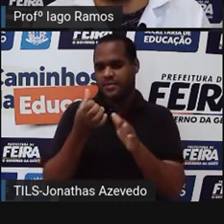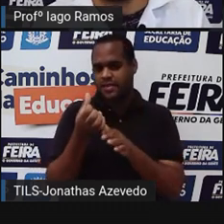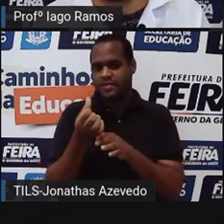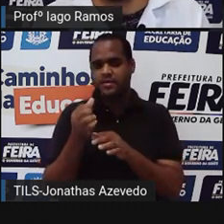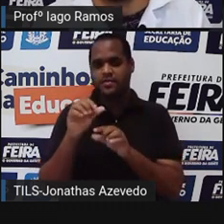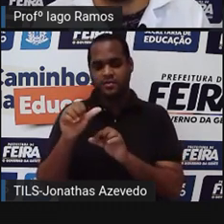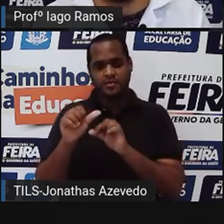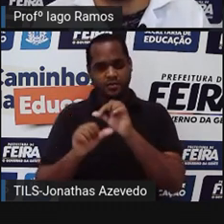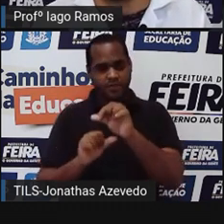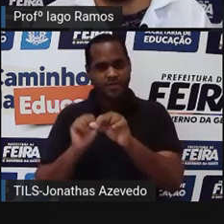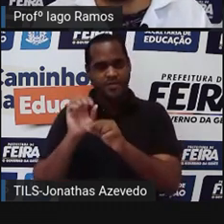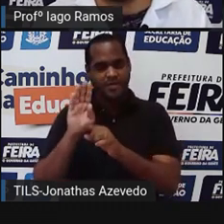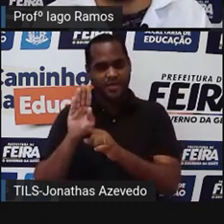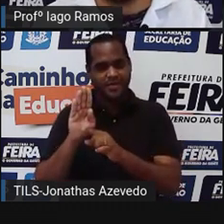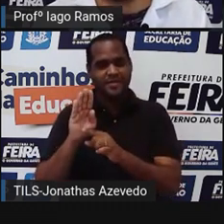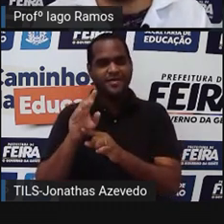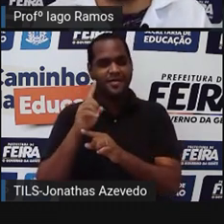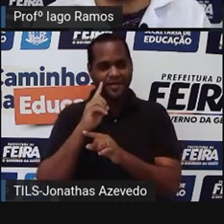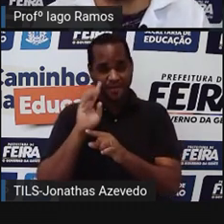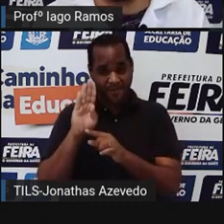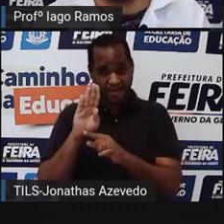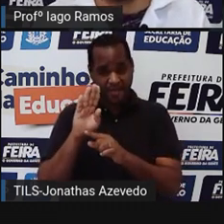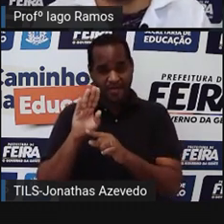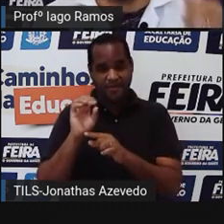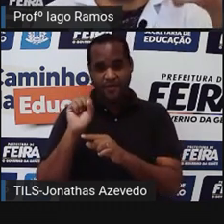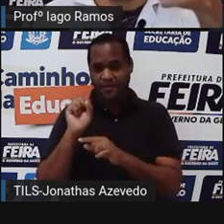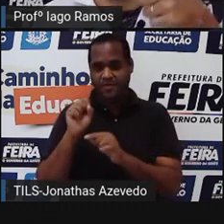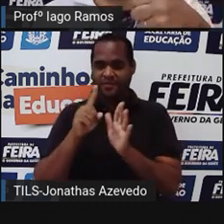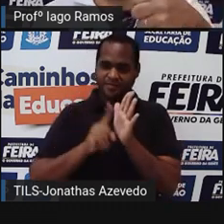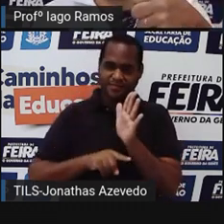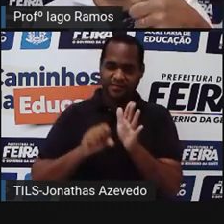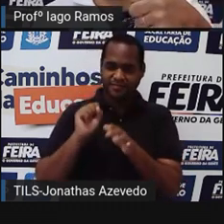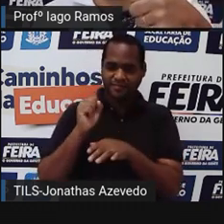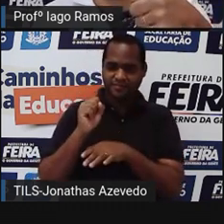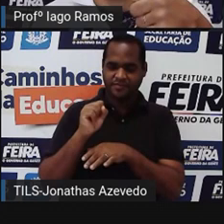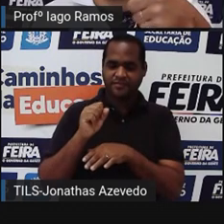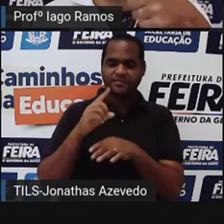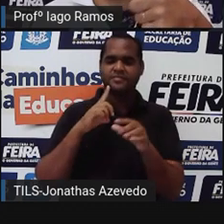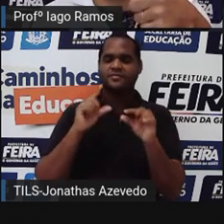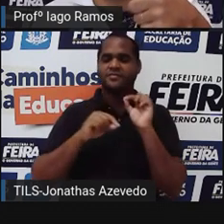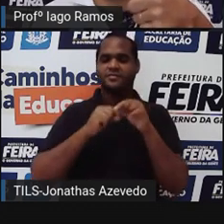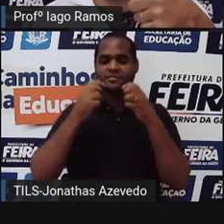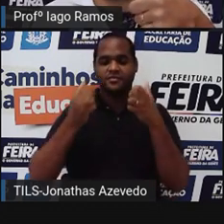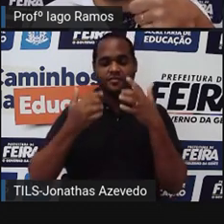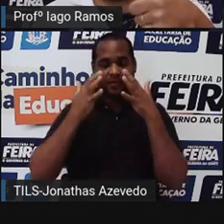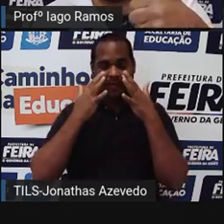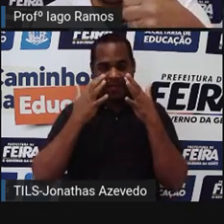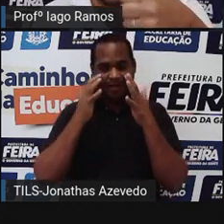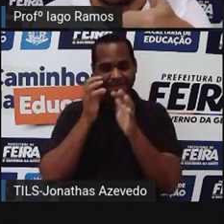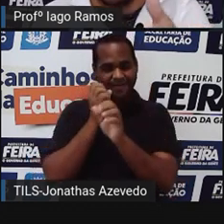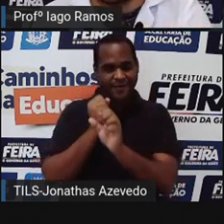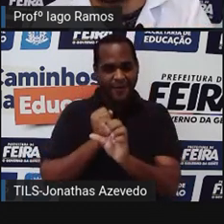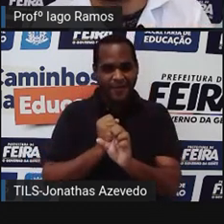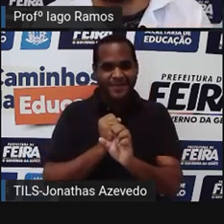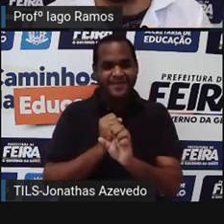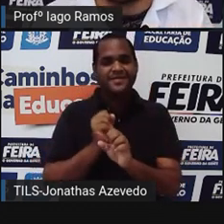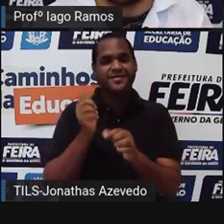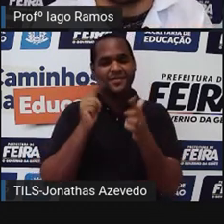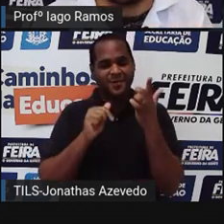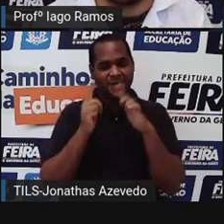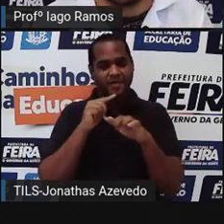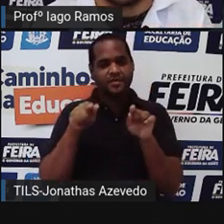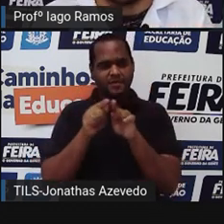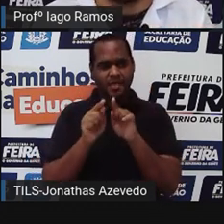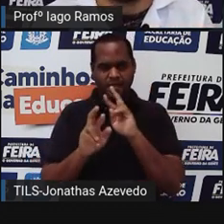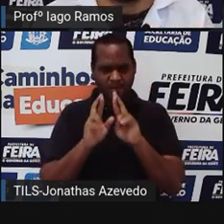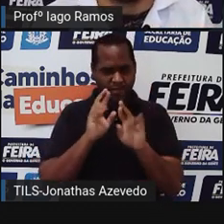B. Se B é 8, o oposto é menos 8, ó. Atendeu a soma. Vou ver se atende o